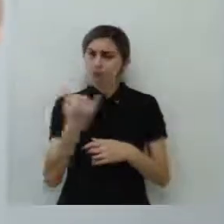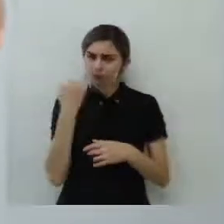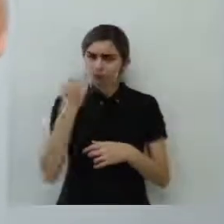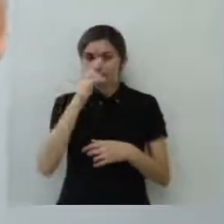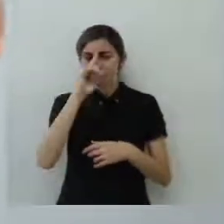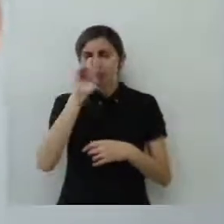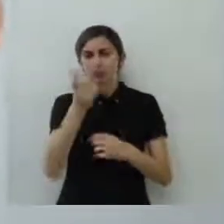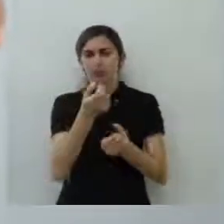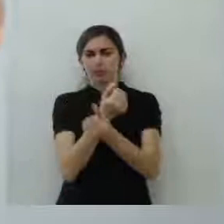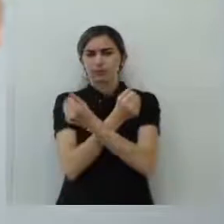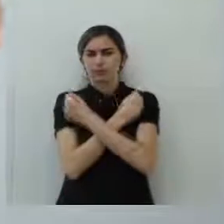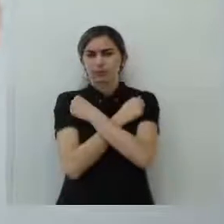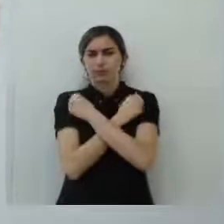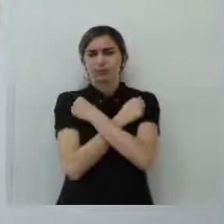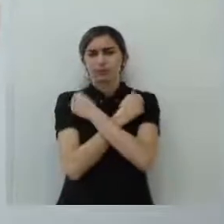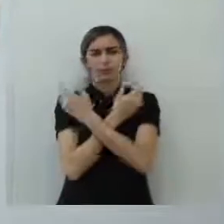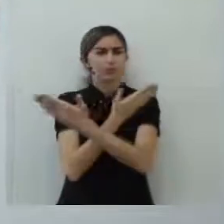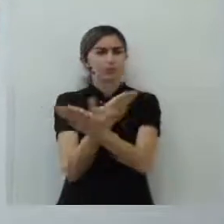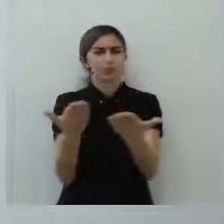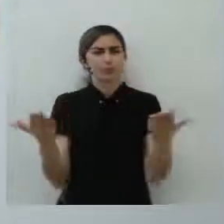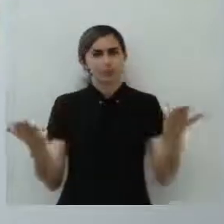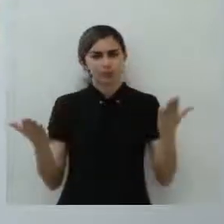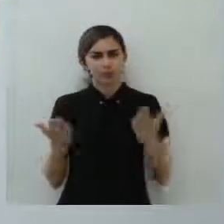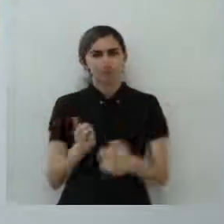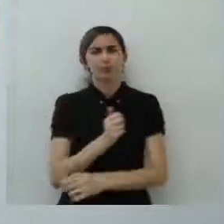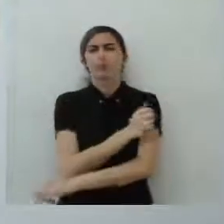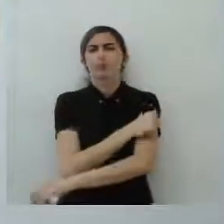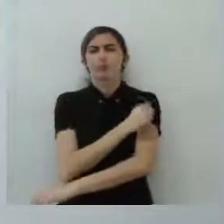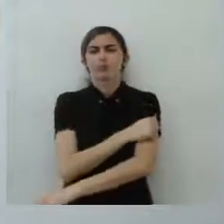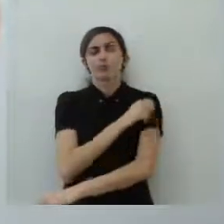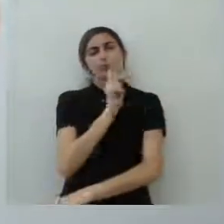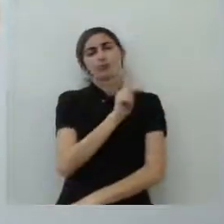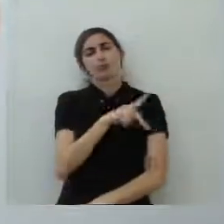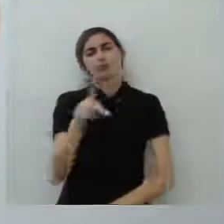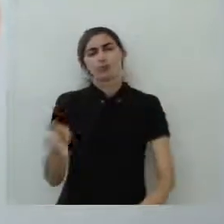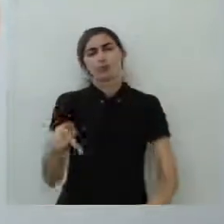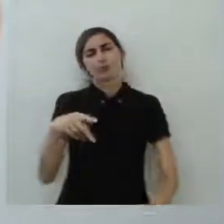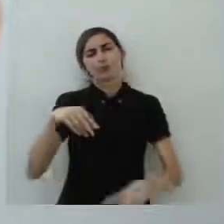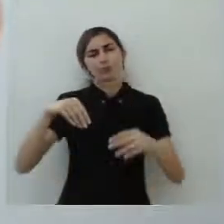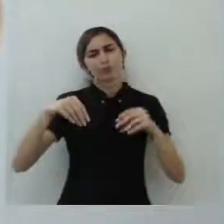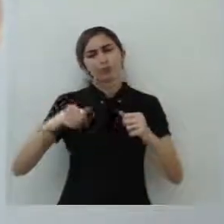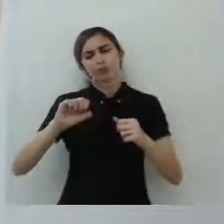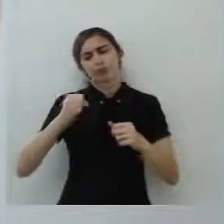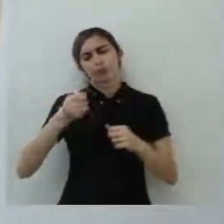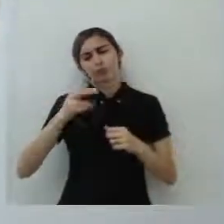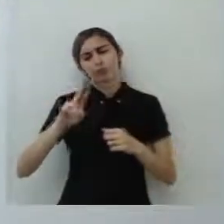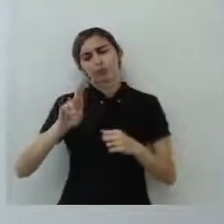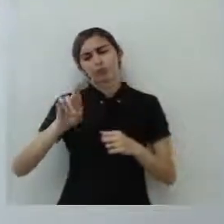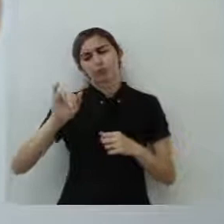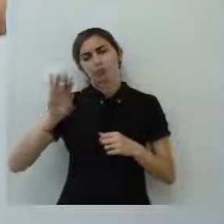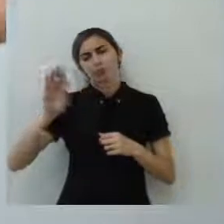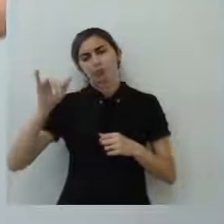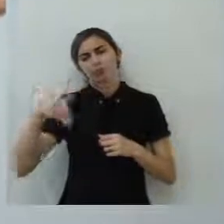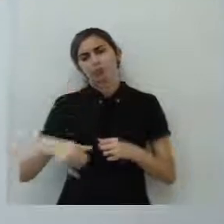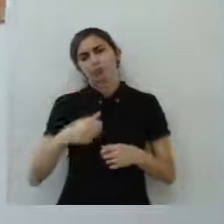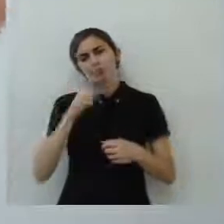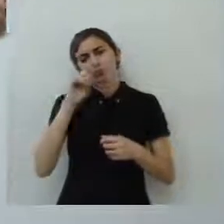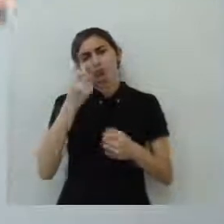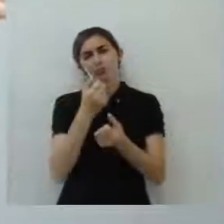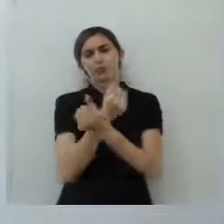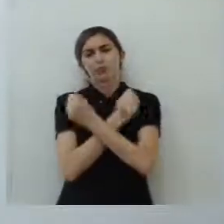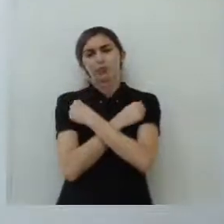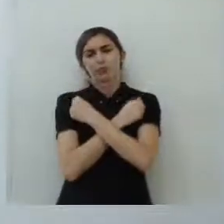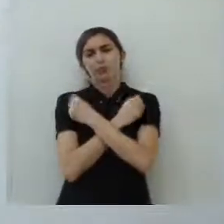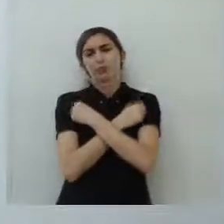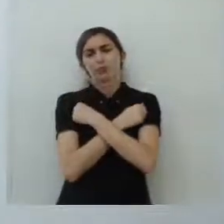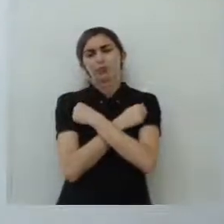um abraço a todos os cidadãos e estudantes, professores da terra de Surubim, não é isso aí? Pois é, aquela terra, aquele